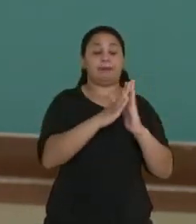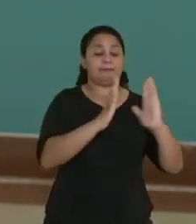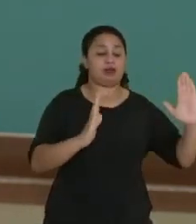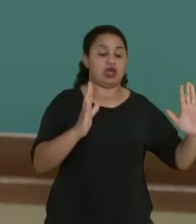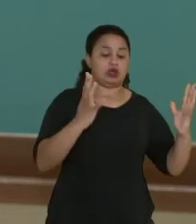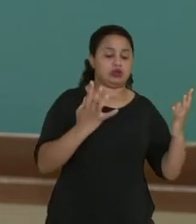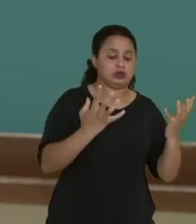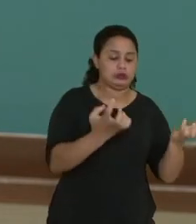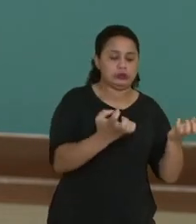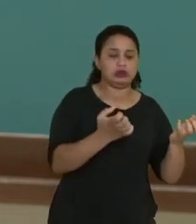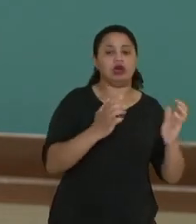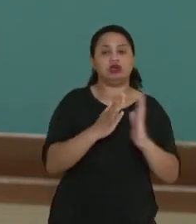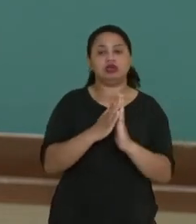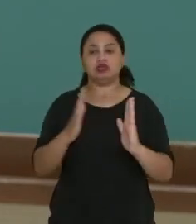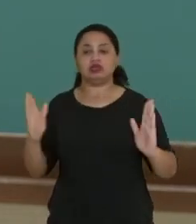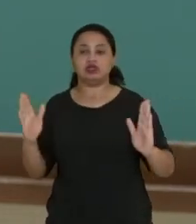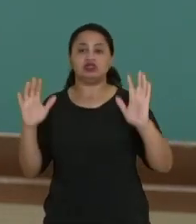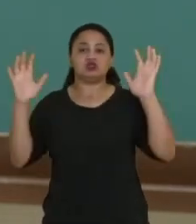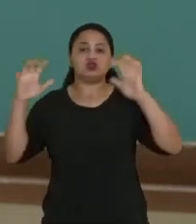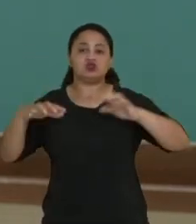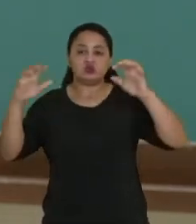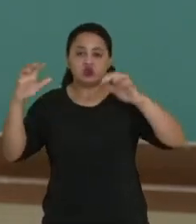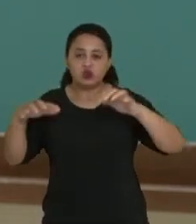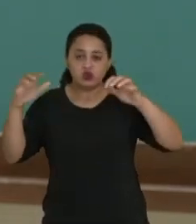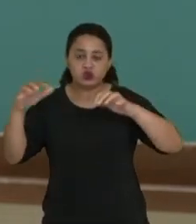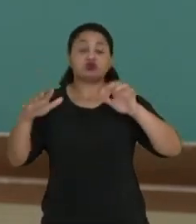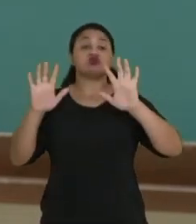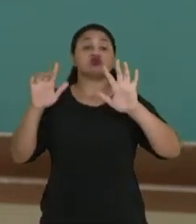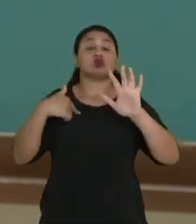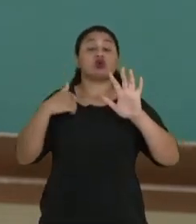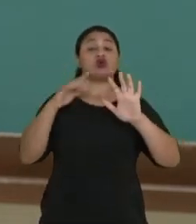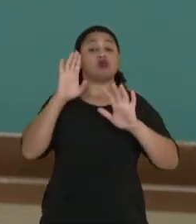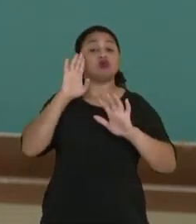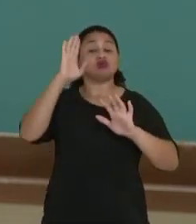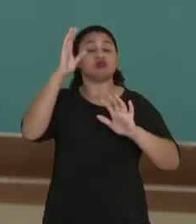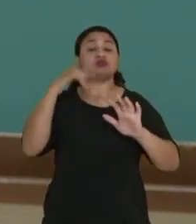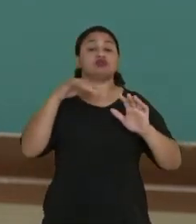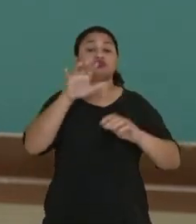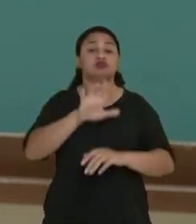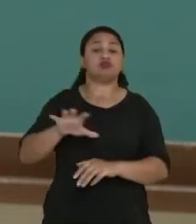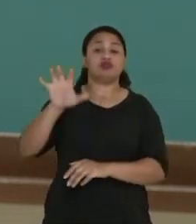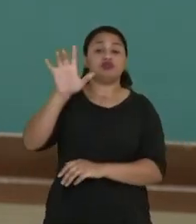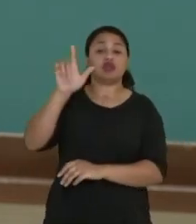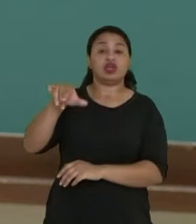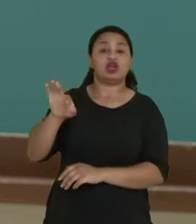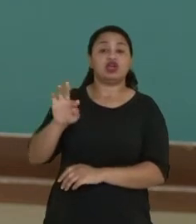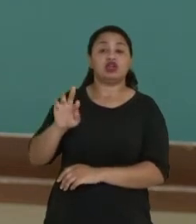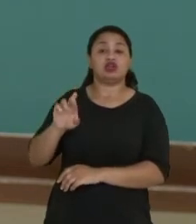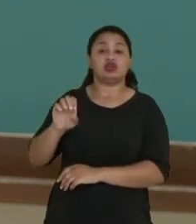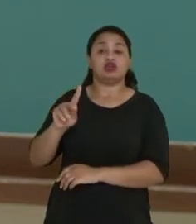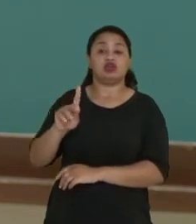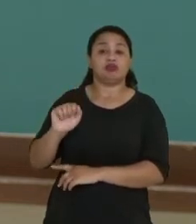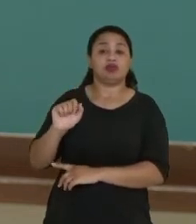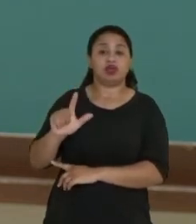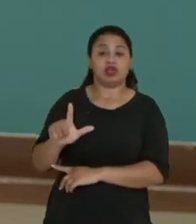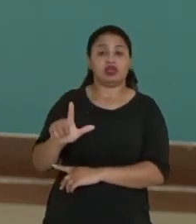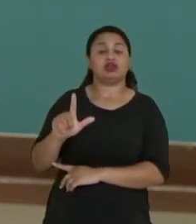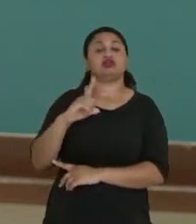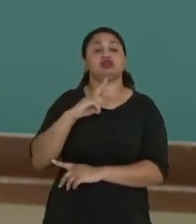e períodos chuvosos. Se o clima que predomina na região é o tropical, então nós vamos ter